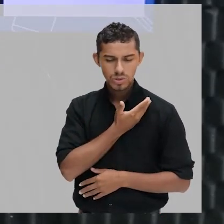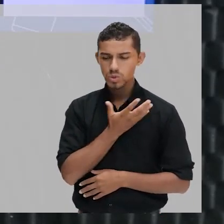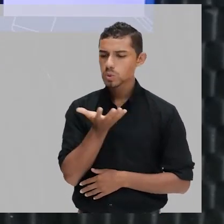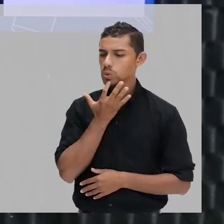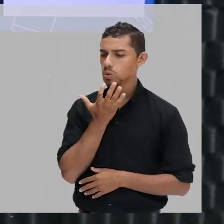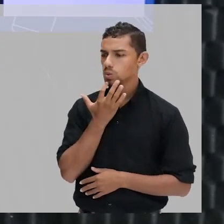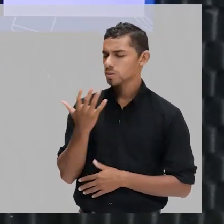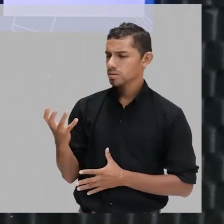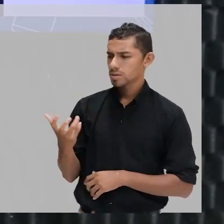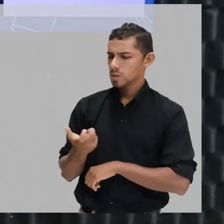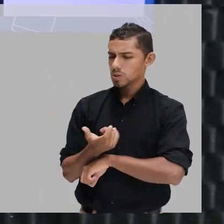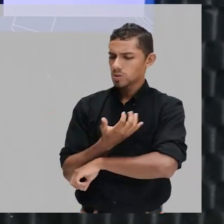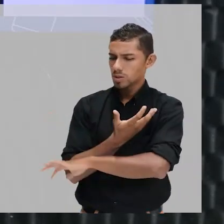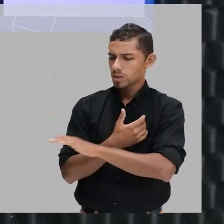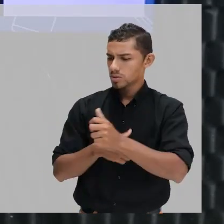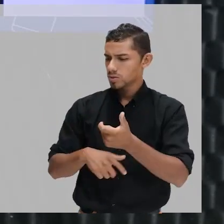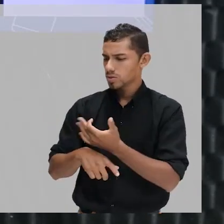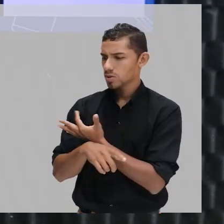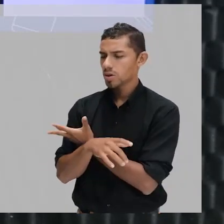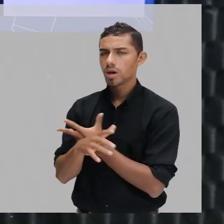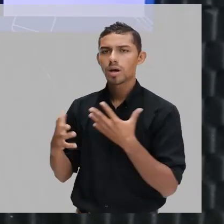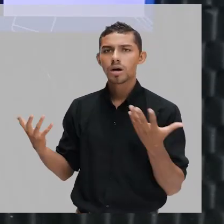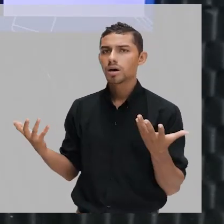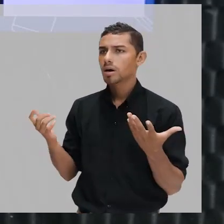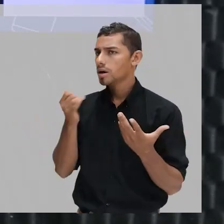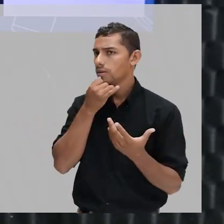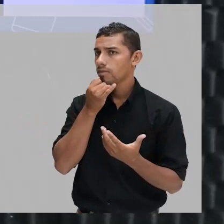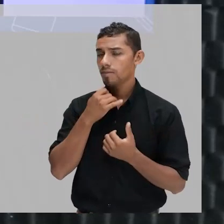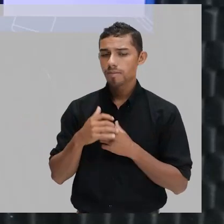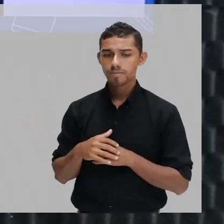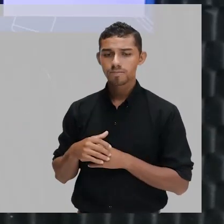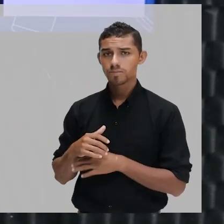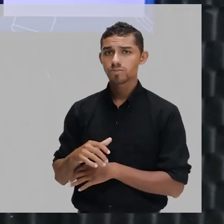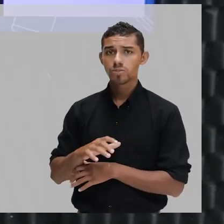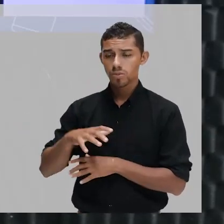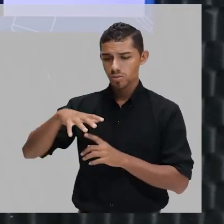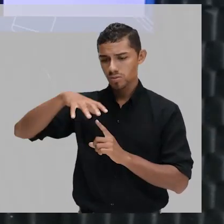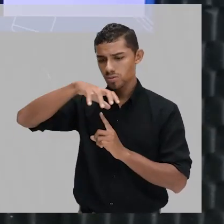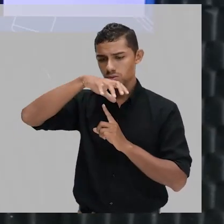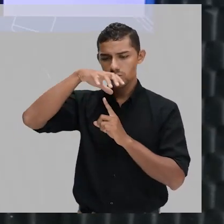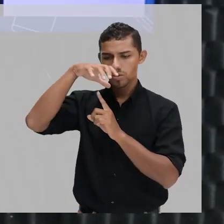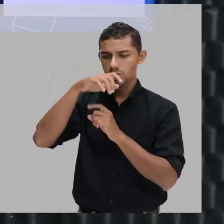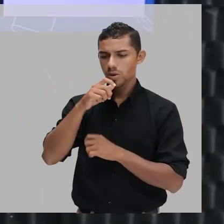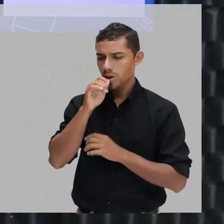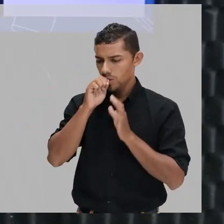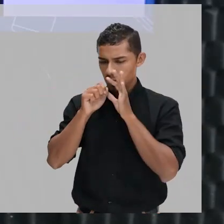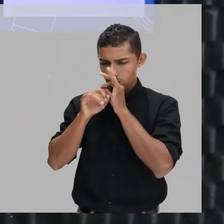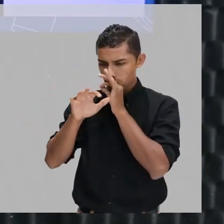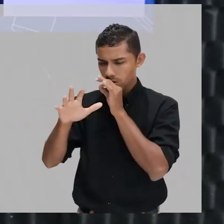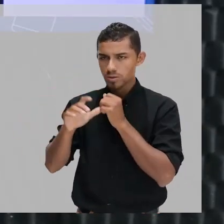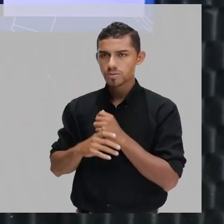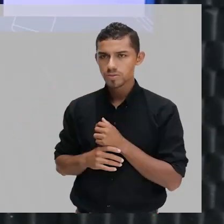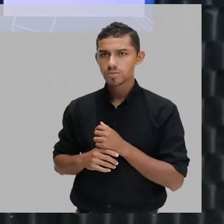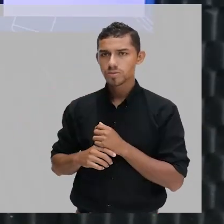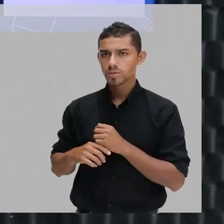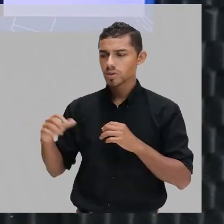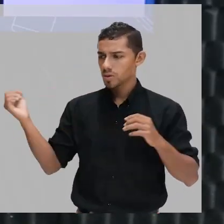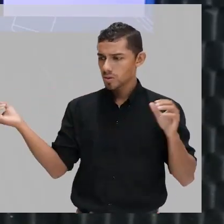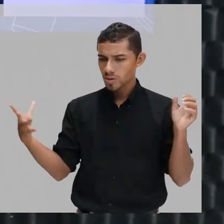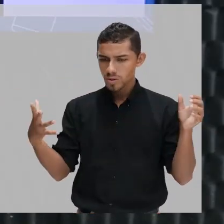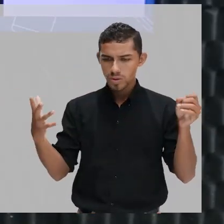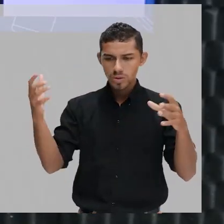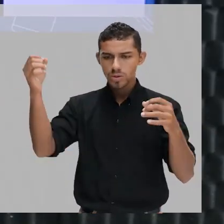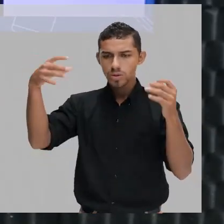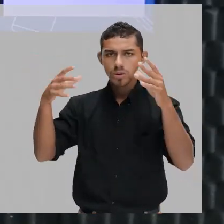fiquei emocionado com o trabalho dela. Ela faz animação com balão, saco plástico e uma lanternazinha, né? Ela criou